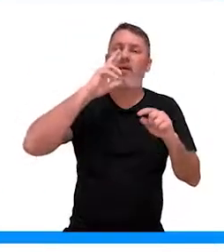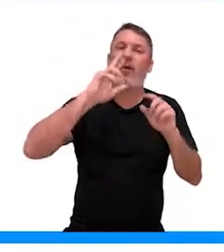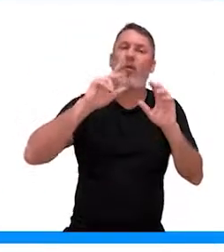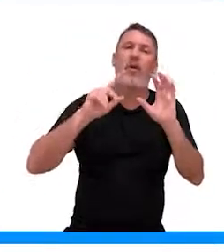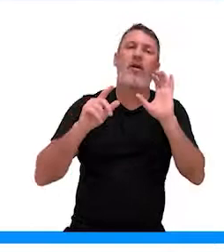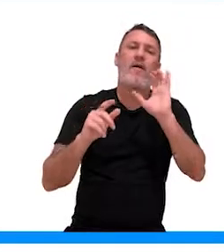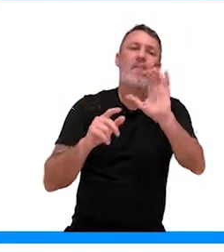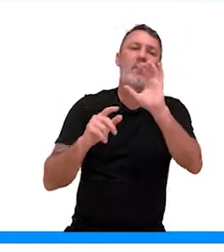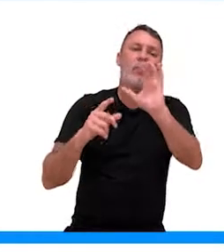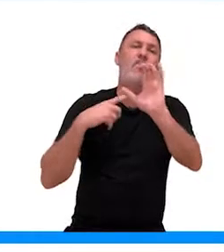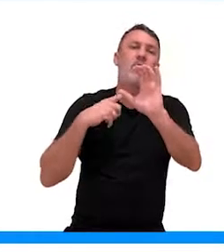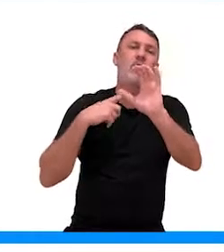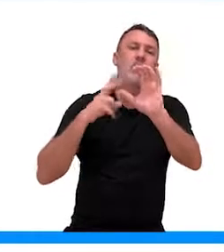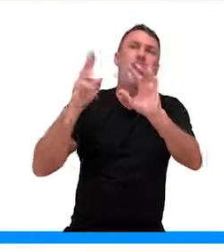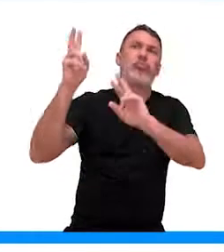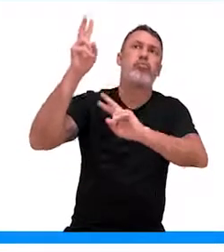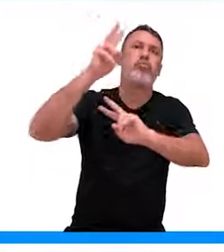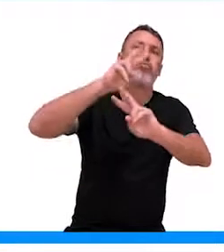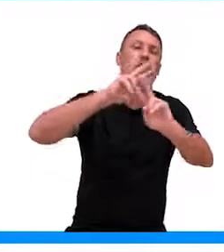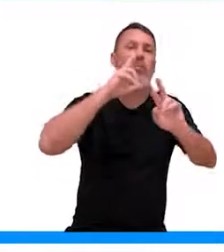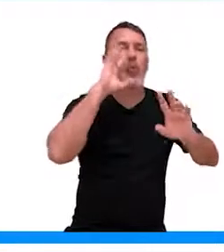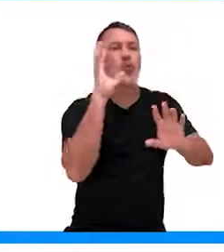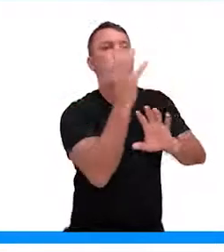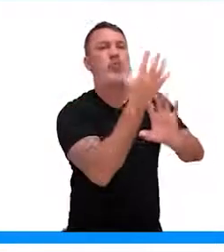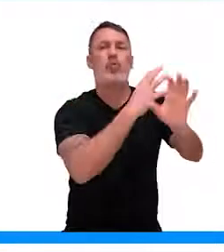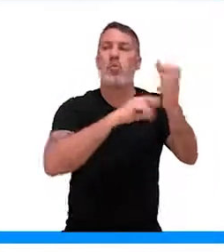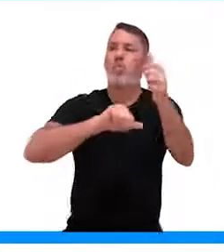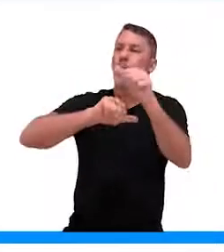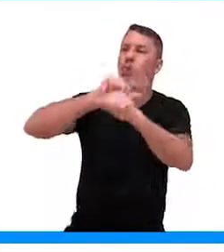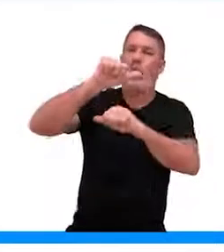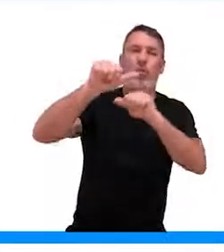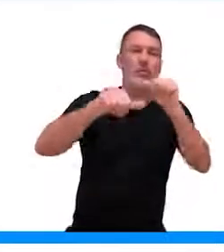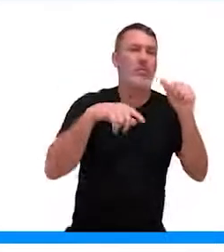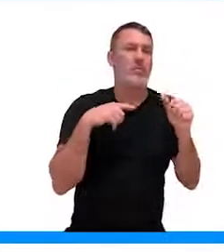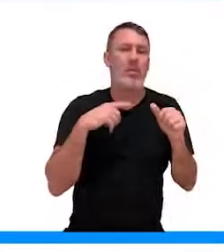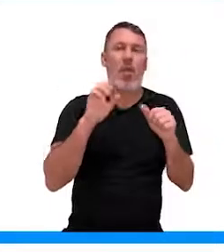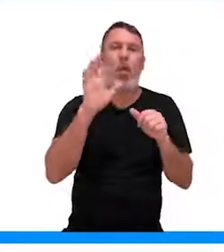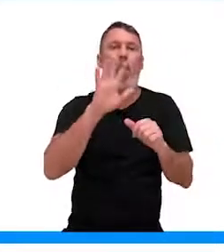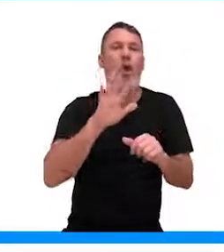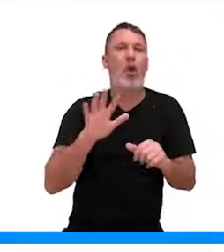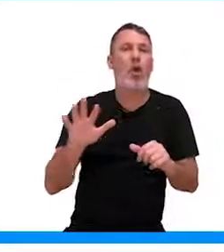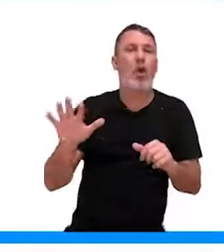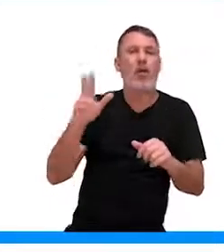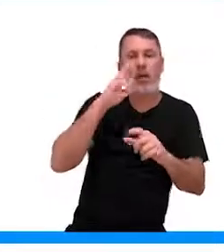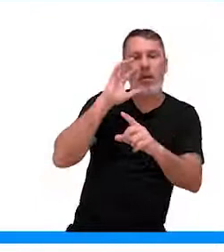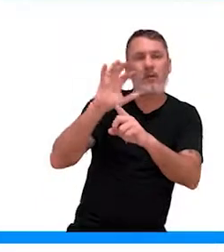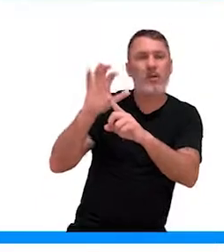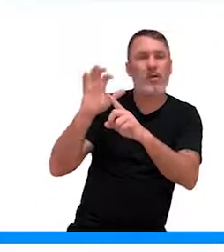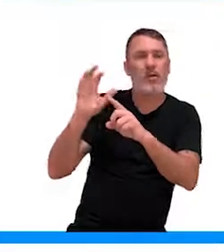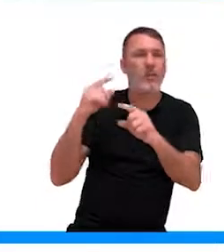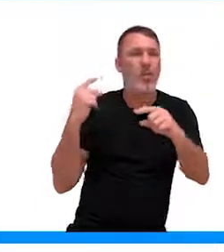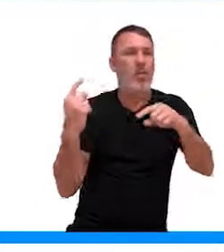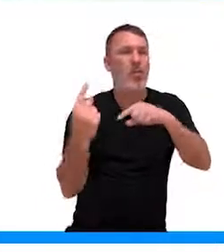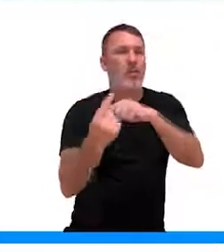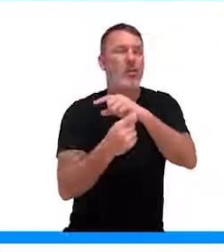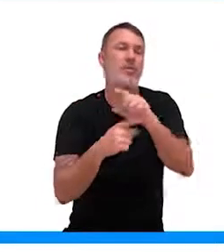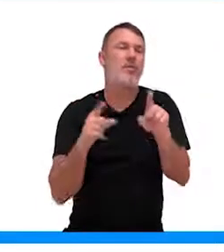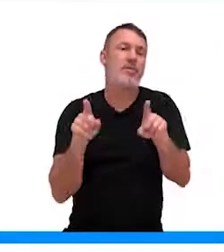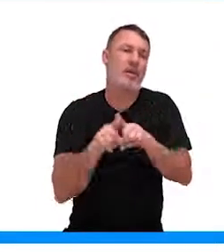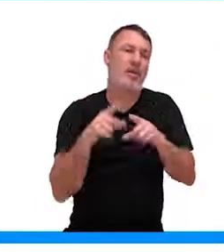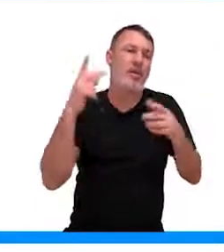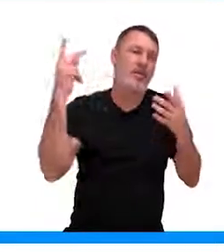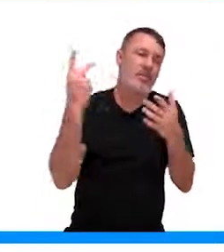meio atmosférico, tá, litorâneo europeu. E isso, inclusive, tem relevância aí para as configurações,